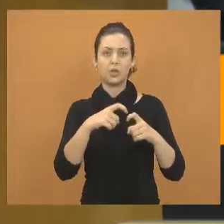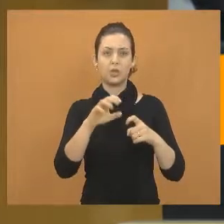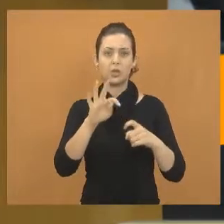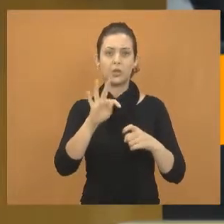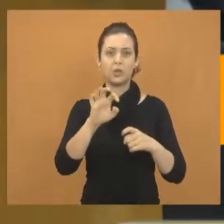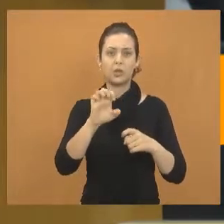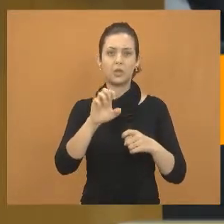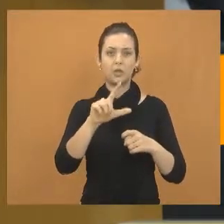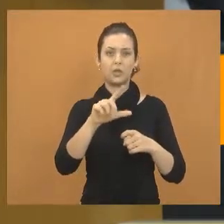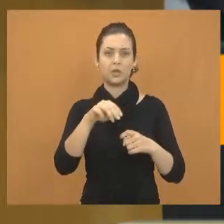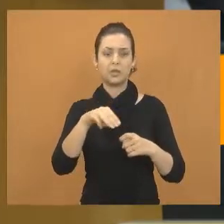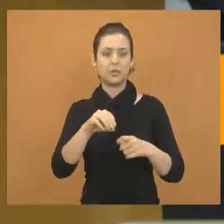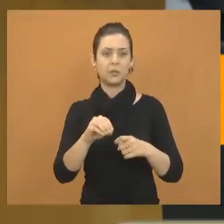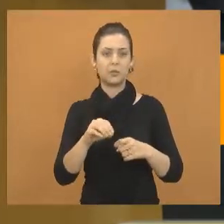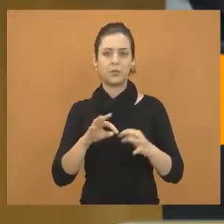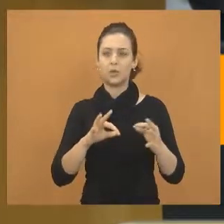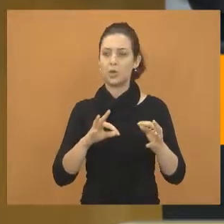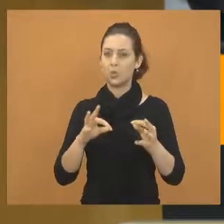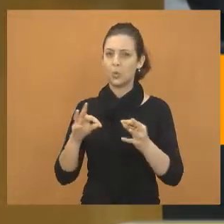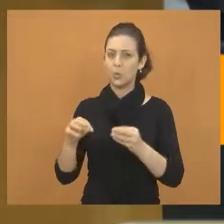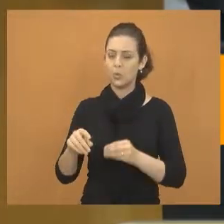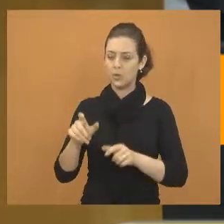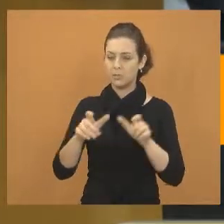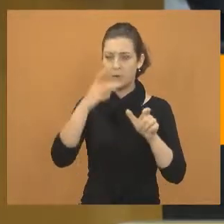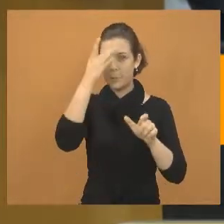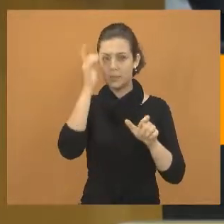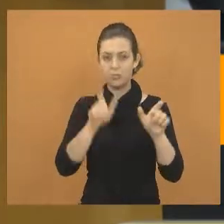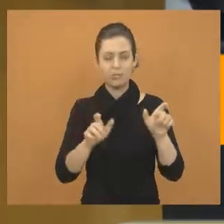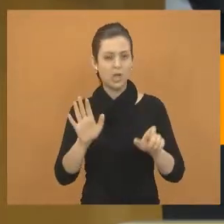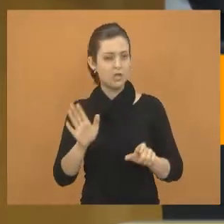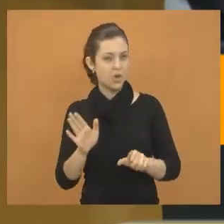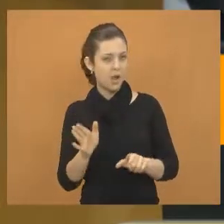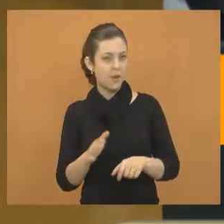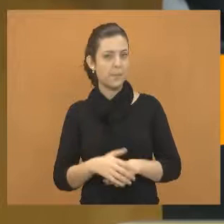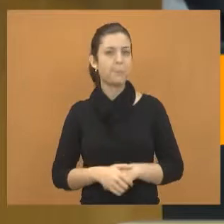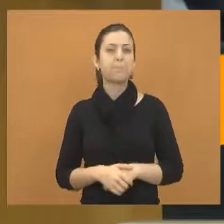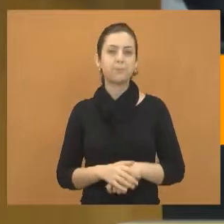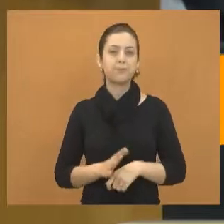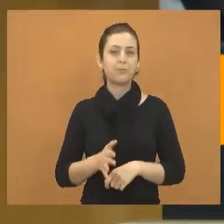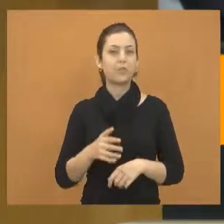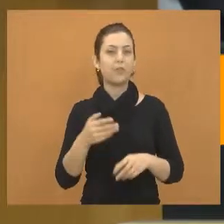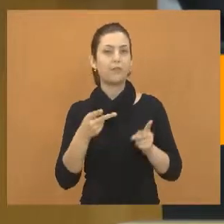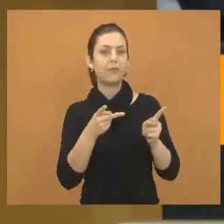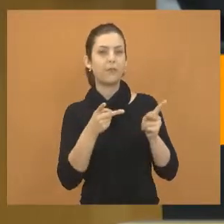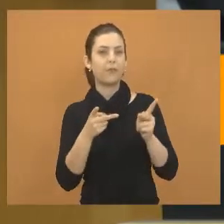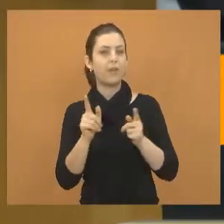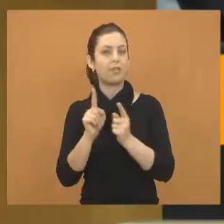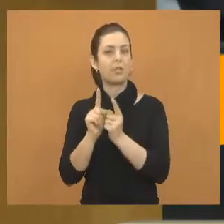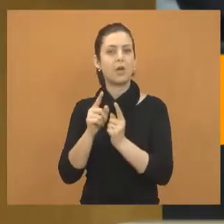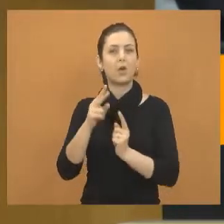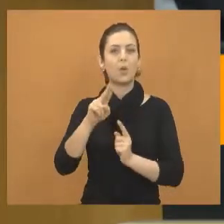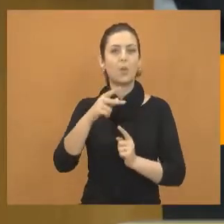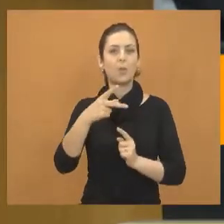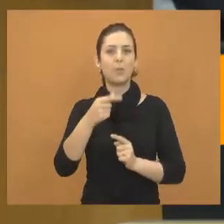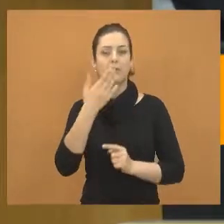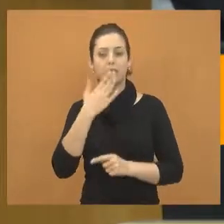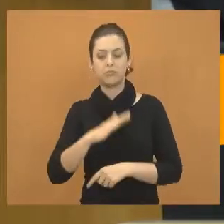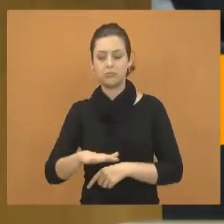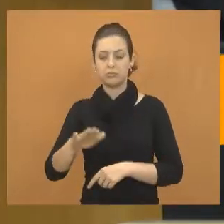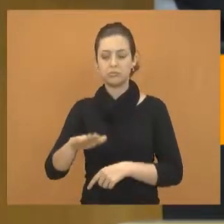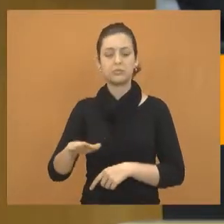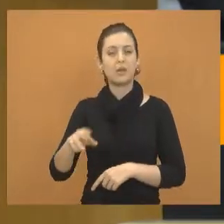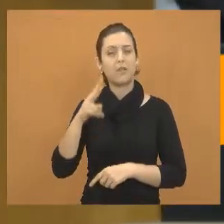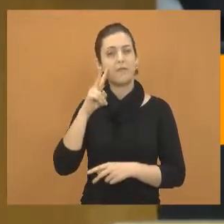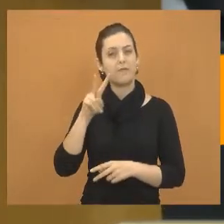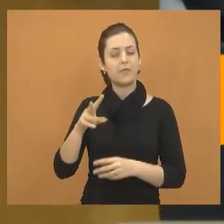Davilino. Todos os munícipes sabem, quem já passou atendimento lá na UPA infantil, viu